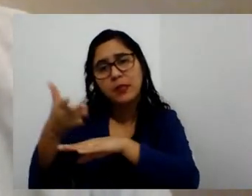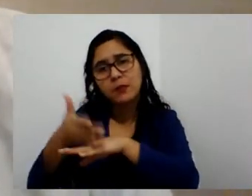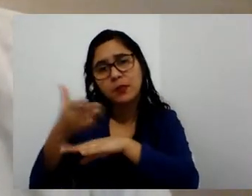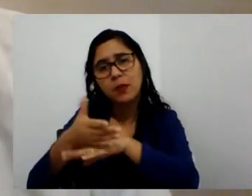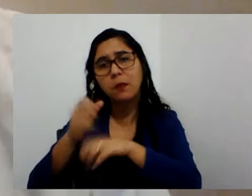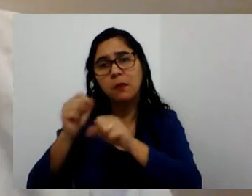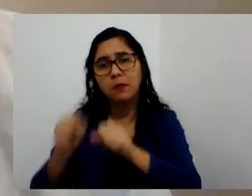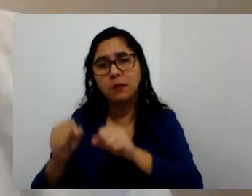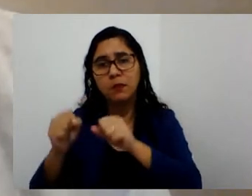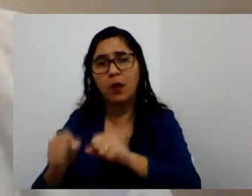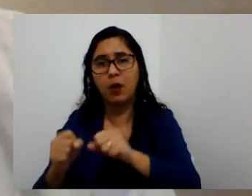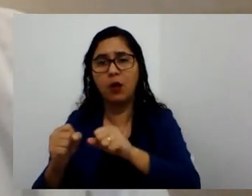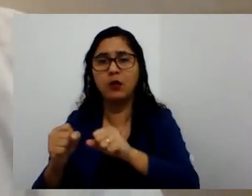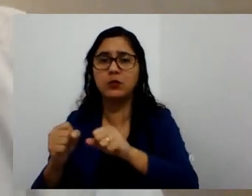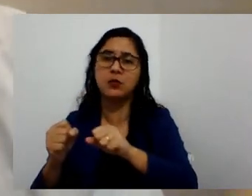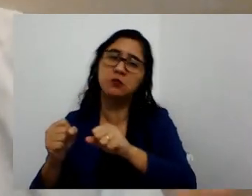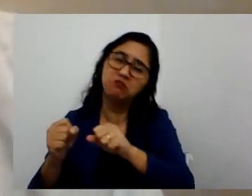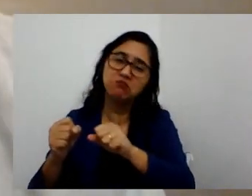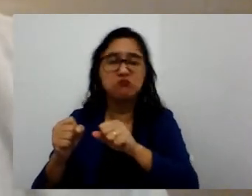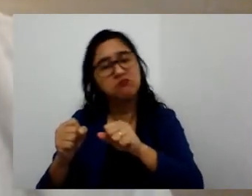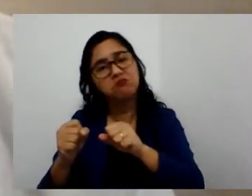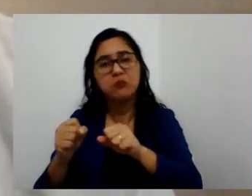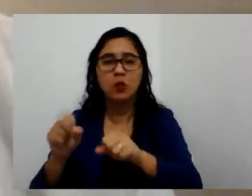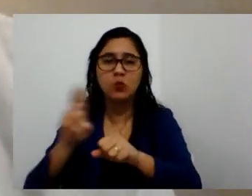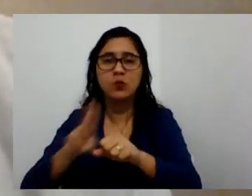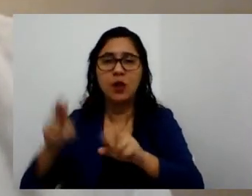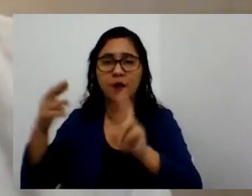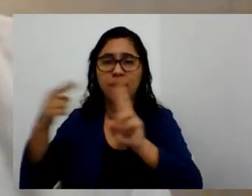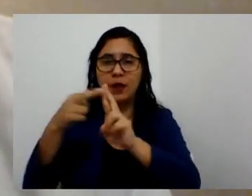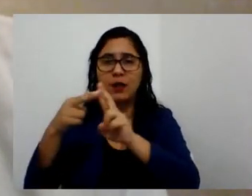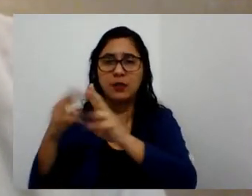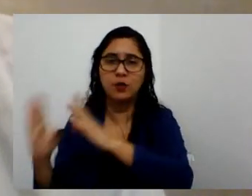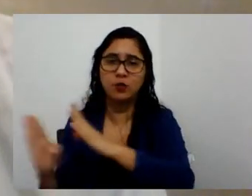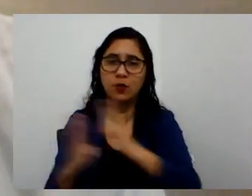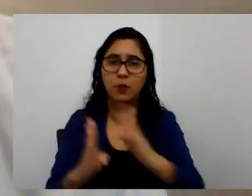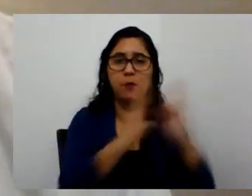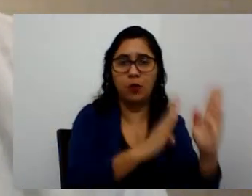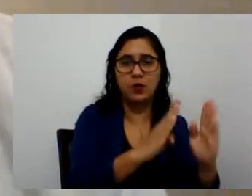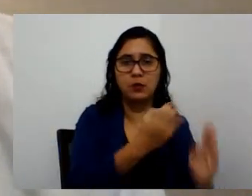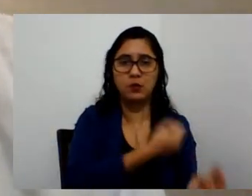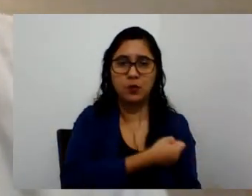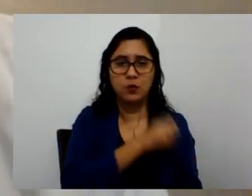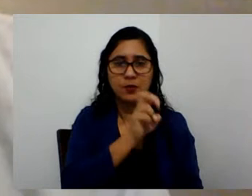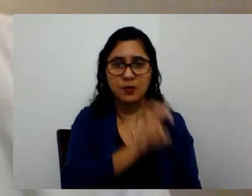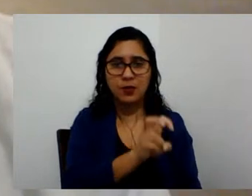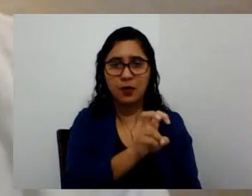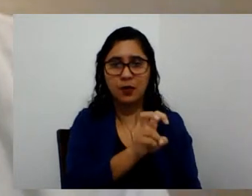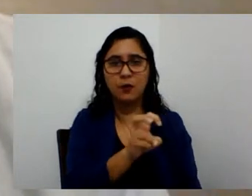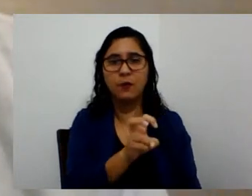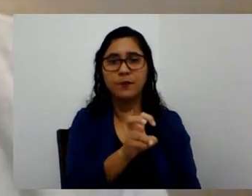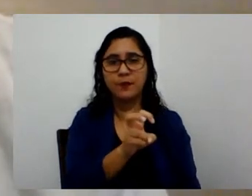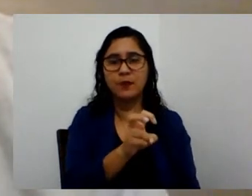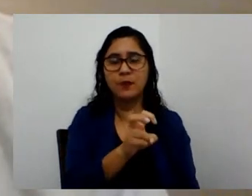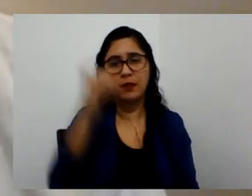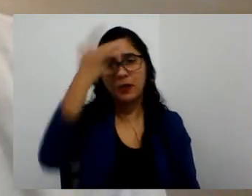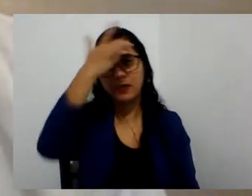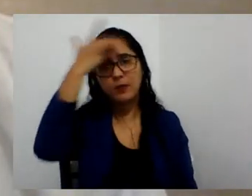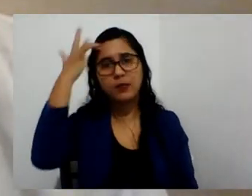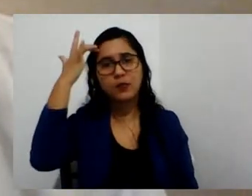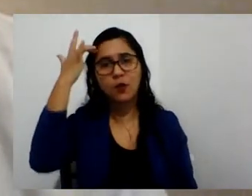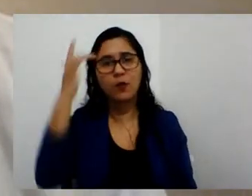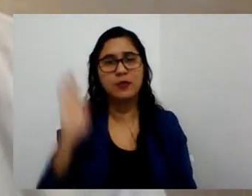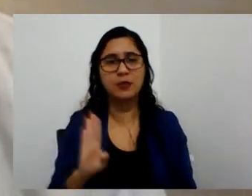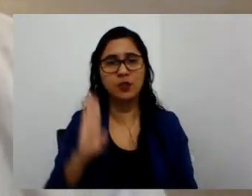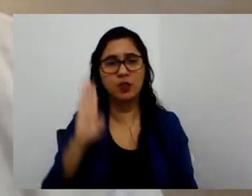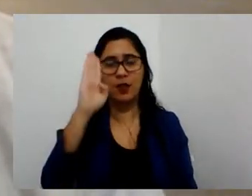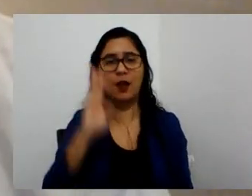referência a essas temáticas na passagem para o bloco 5, quando então os candidatos ao cargo de reitor poderão fazer as